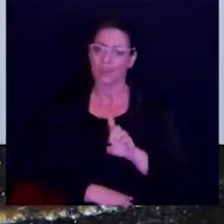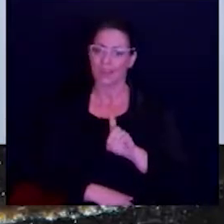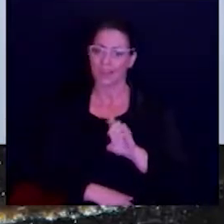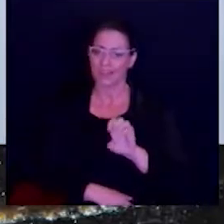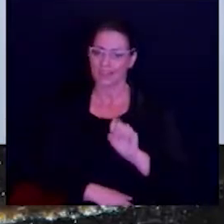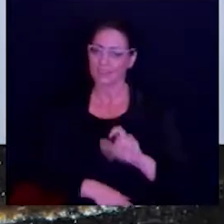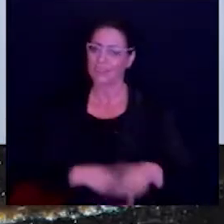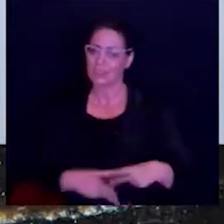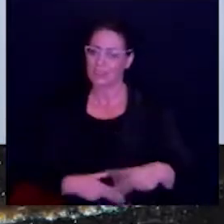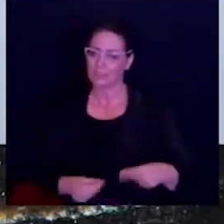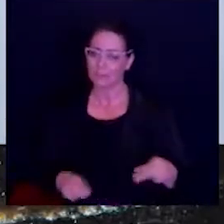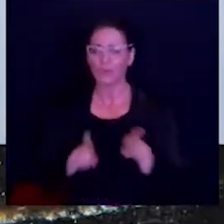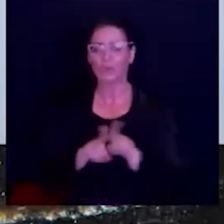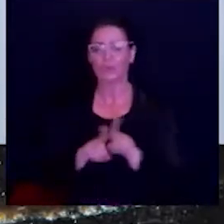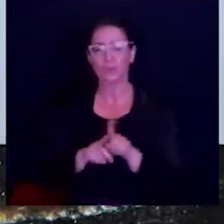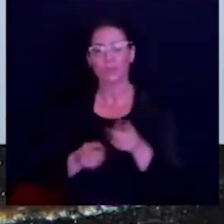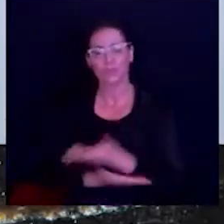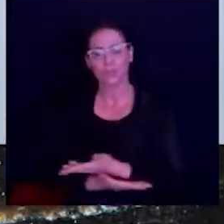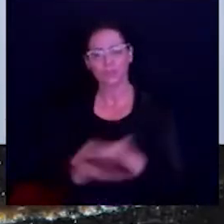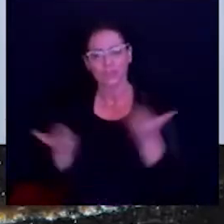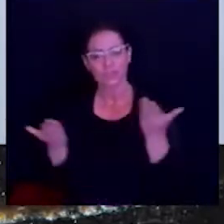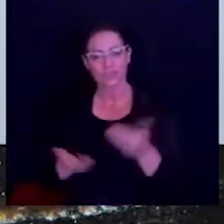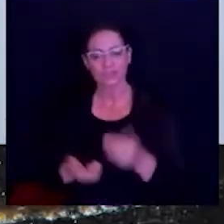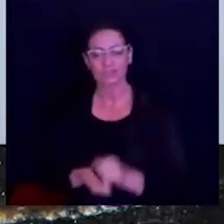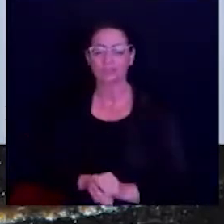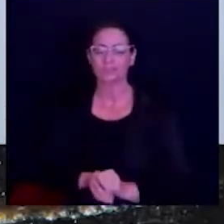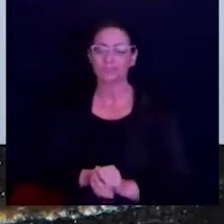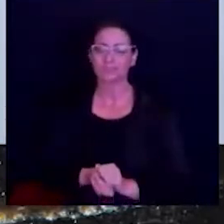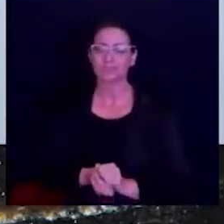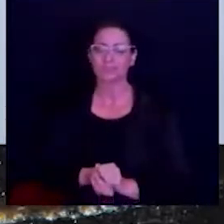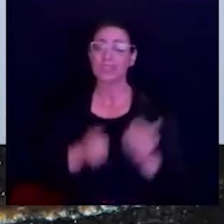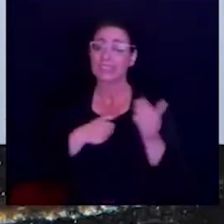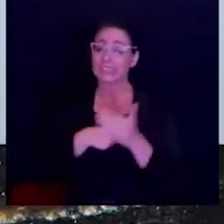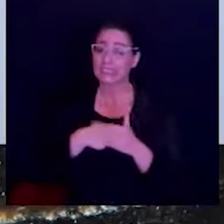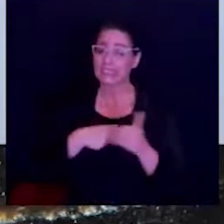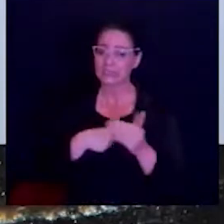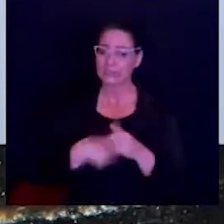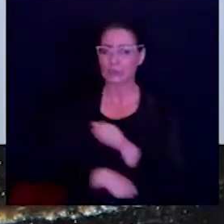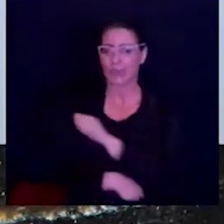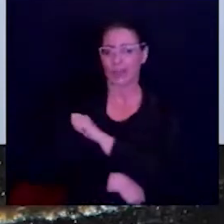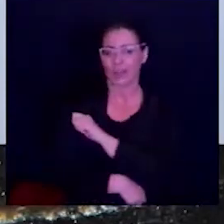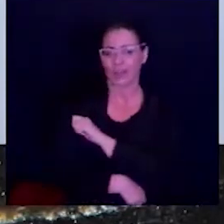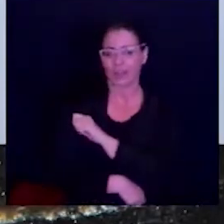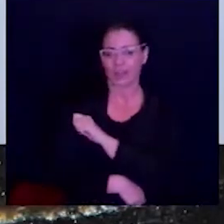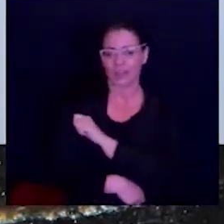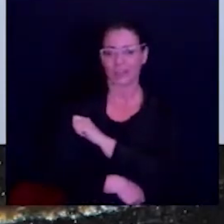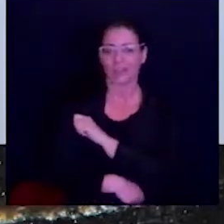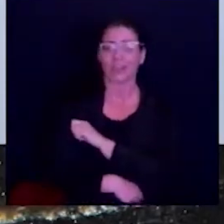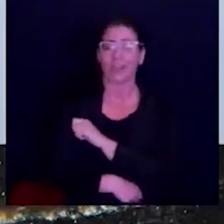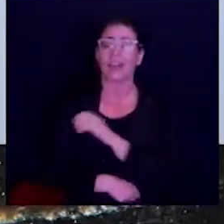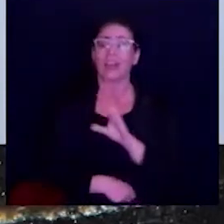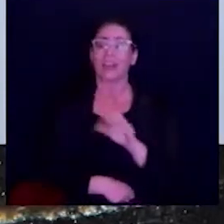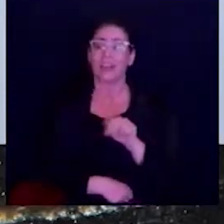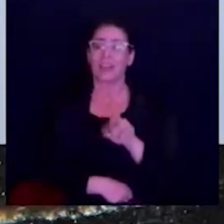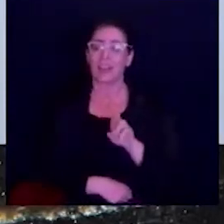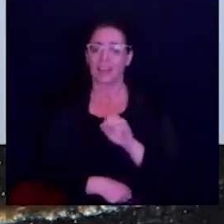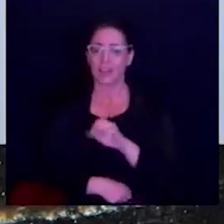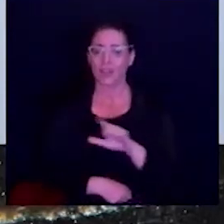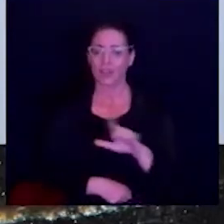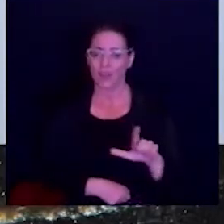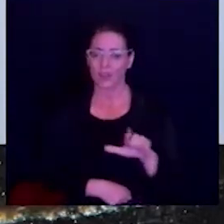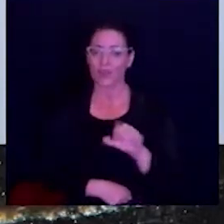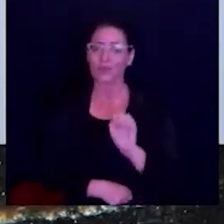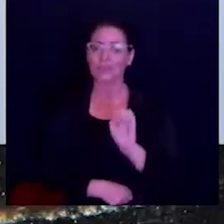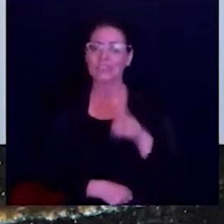demais colegas. Queridos formandos, Caroline, Sandy, Sofia e Félix, é com muito